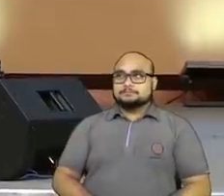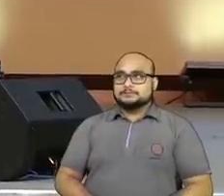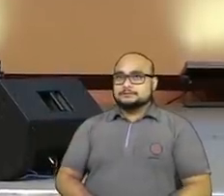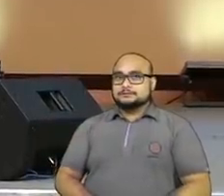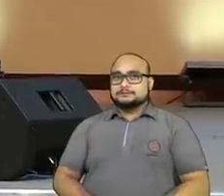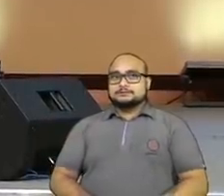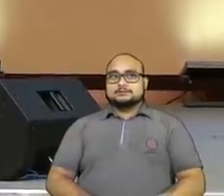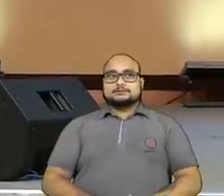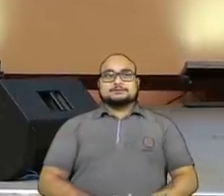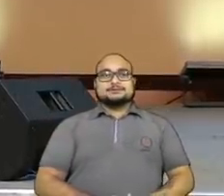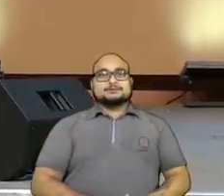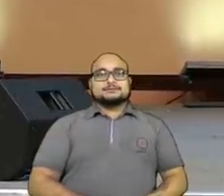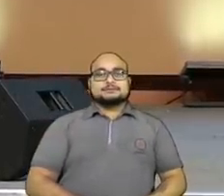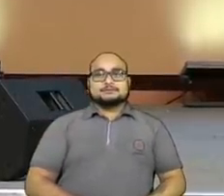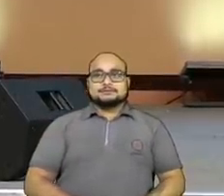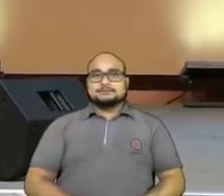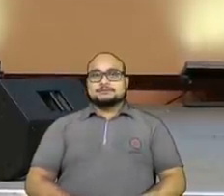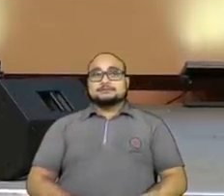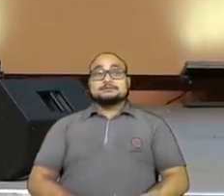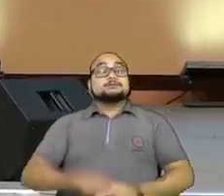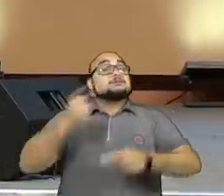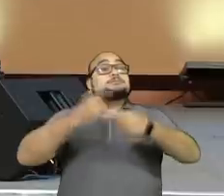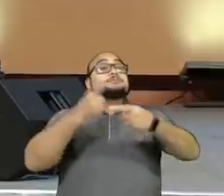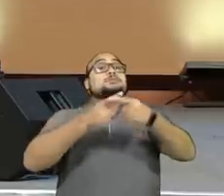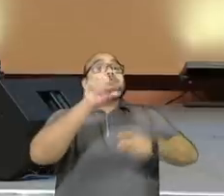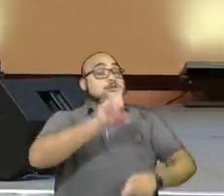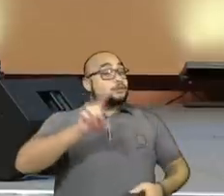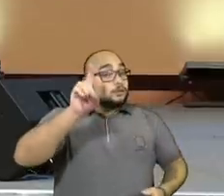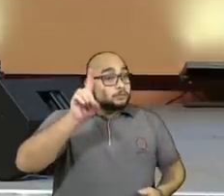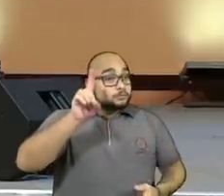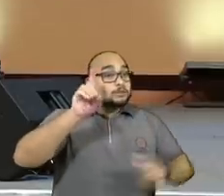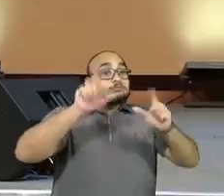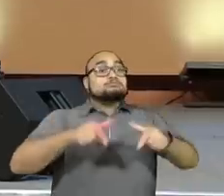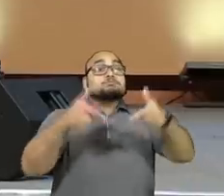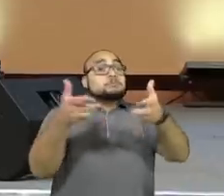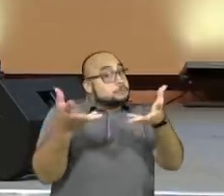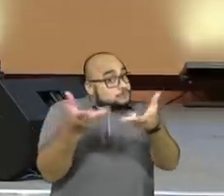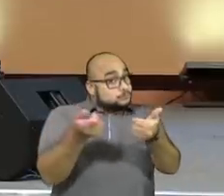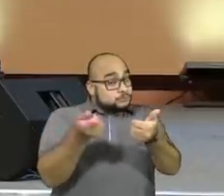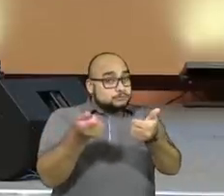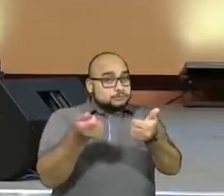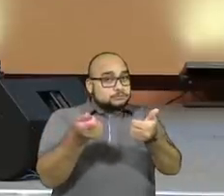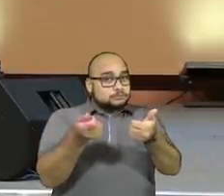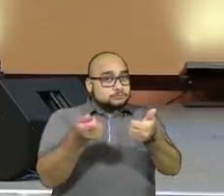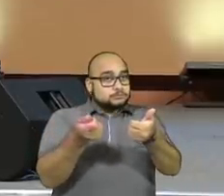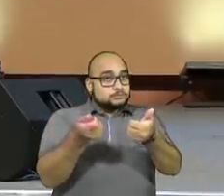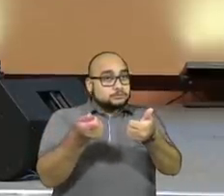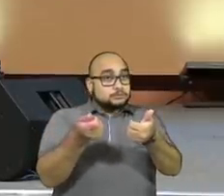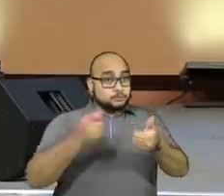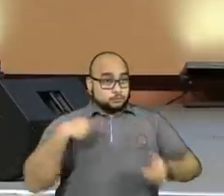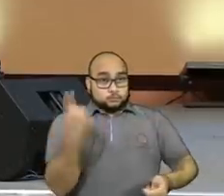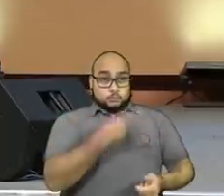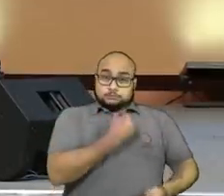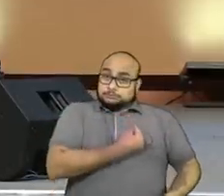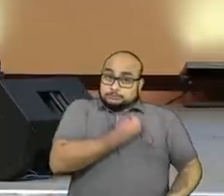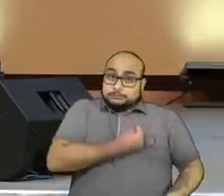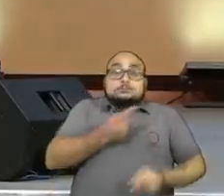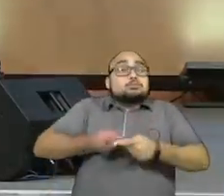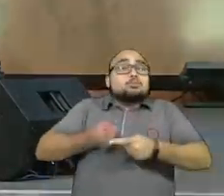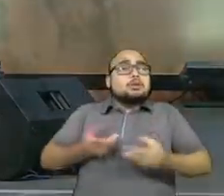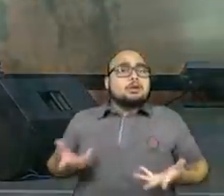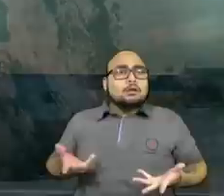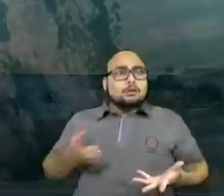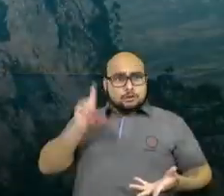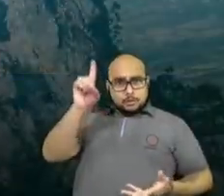Por que Deus vai fazer maravilhas no meio de nós? Deus não faz nada à